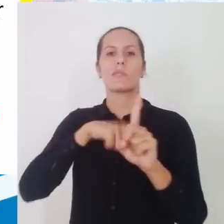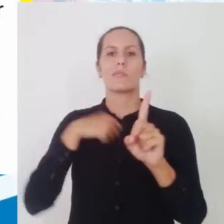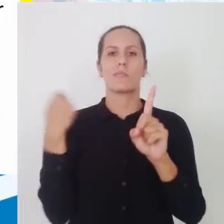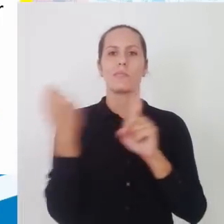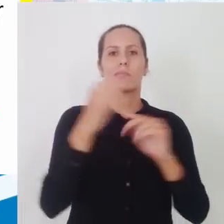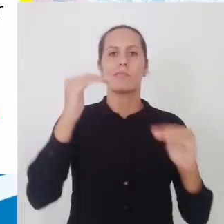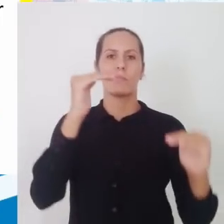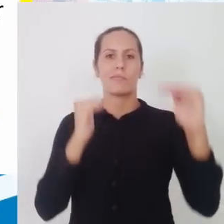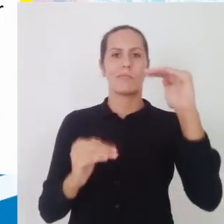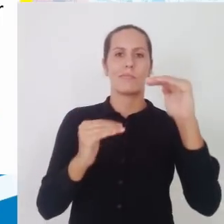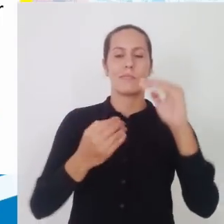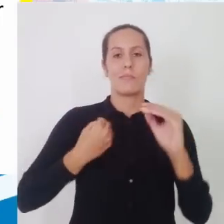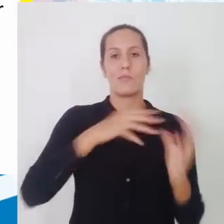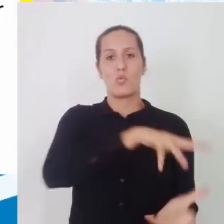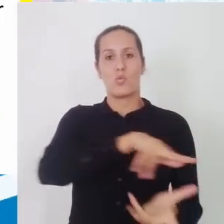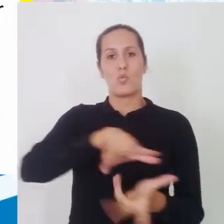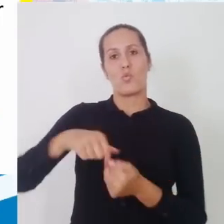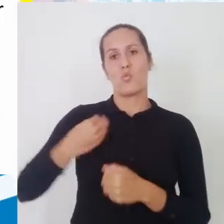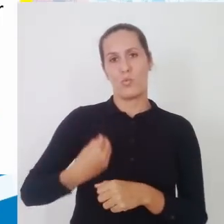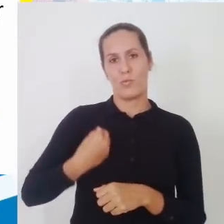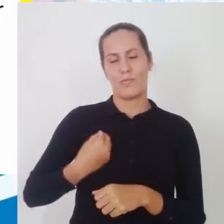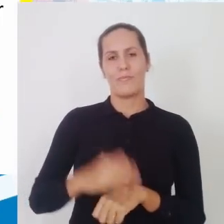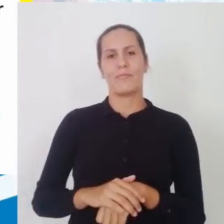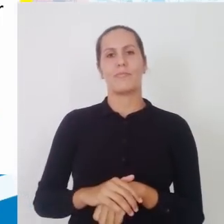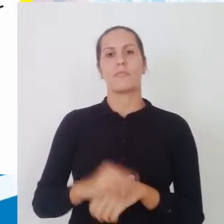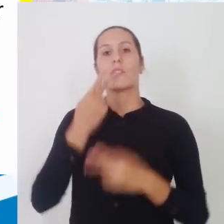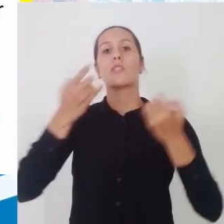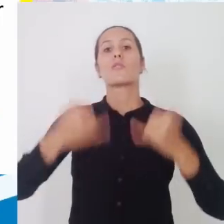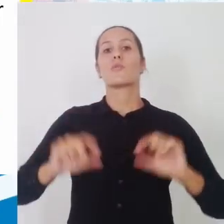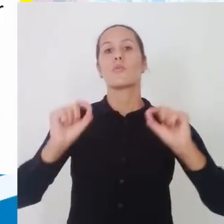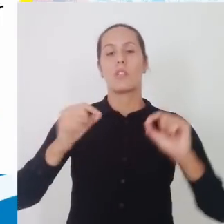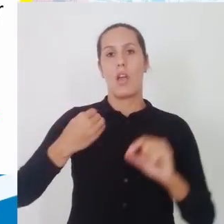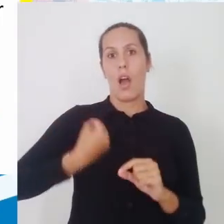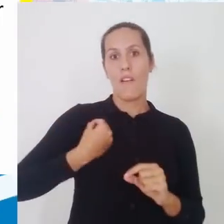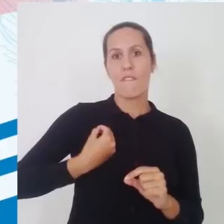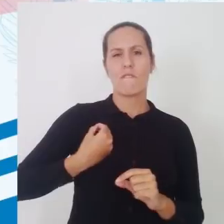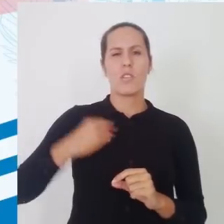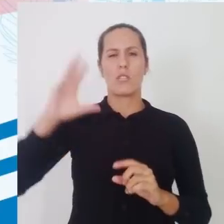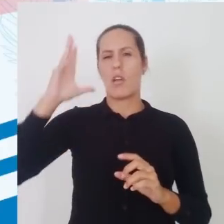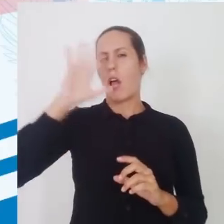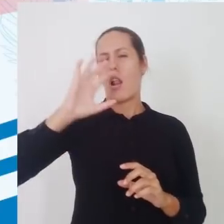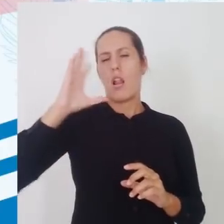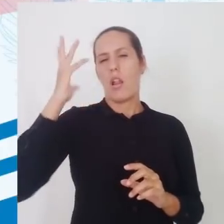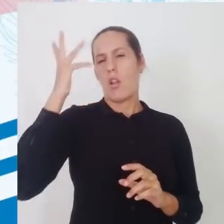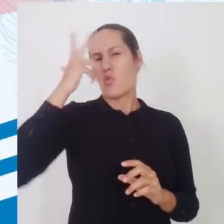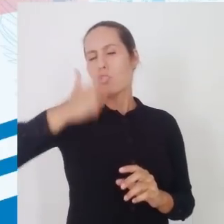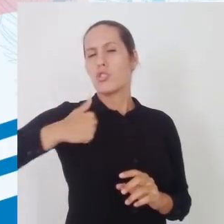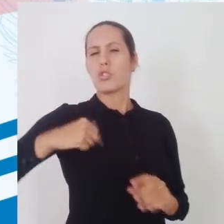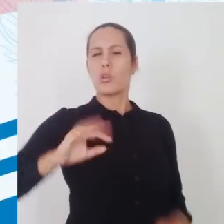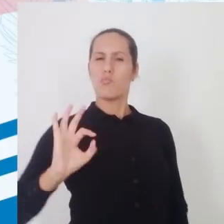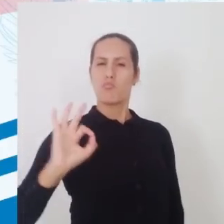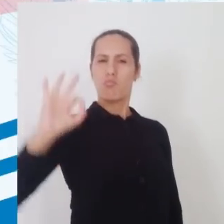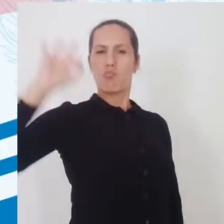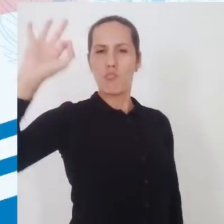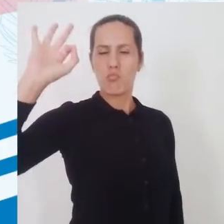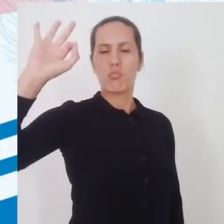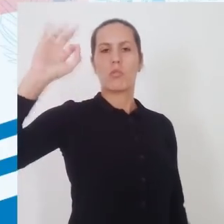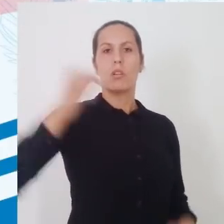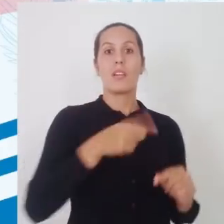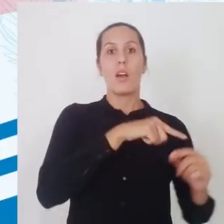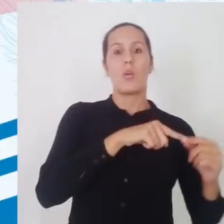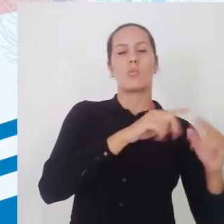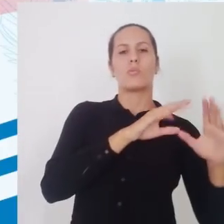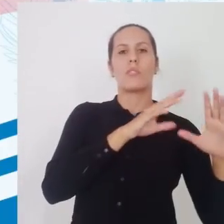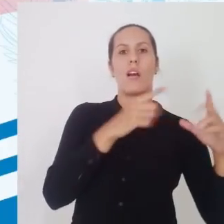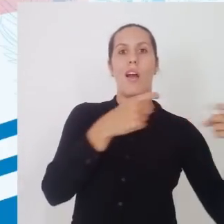uma reflexão sobre a desigualdade social que existe no mundo, retratando uma metade em que a vida é